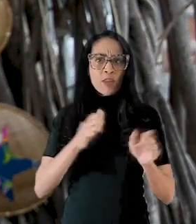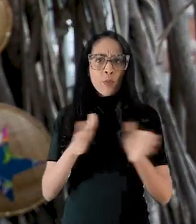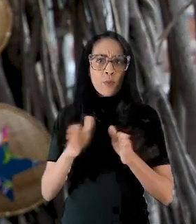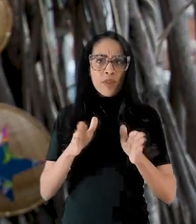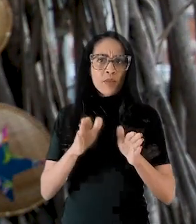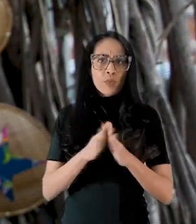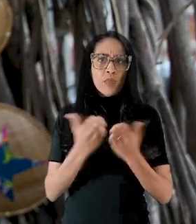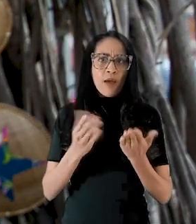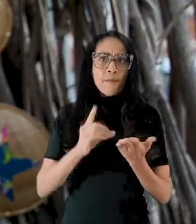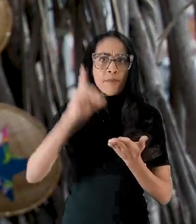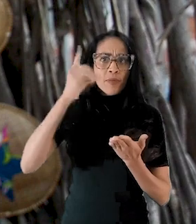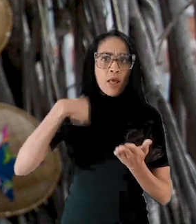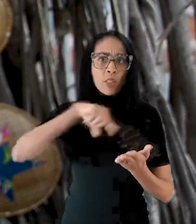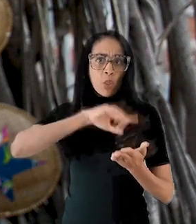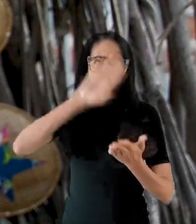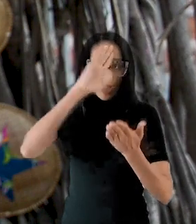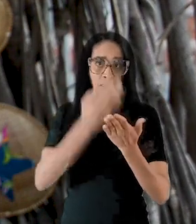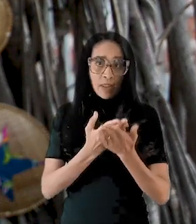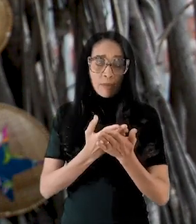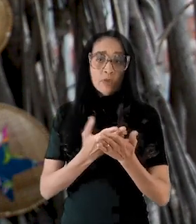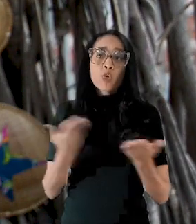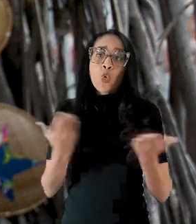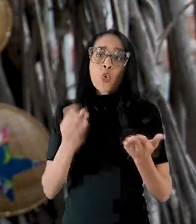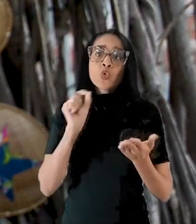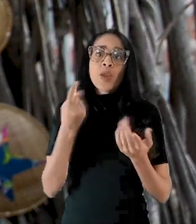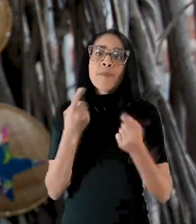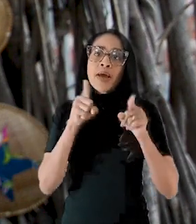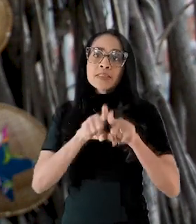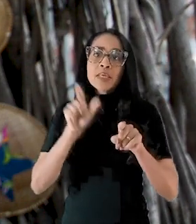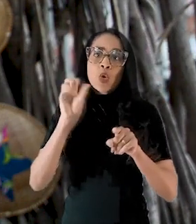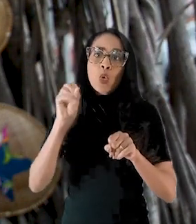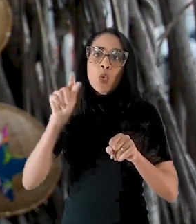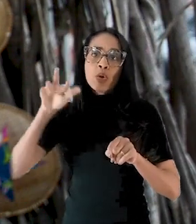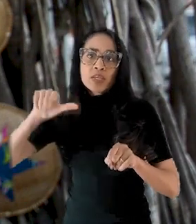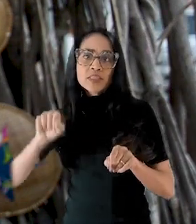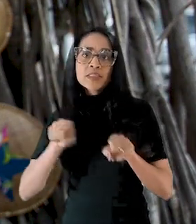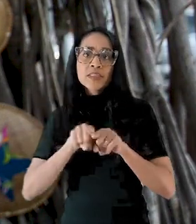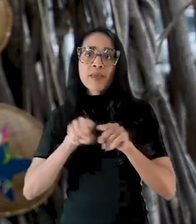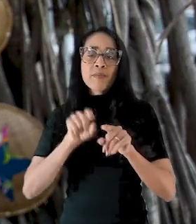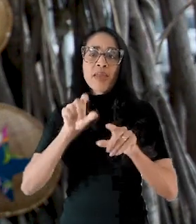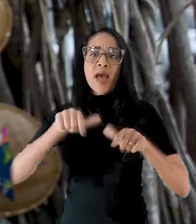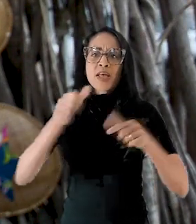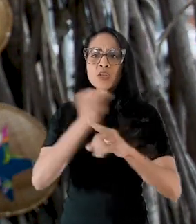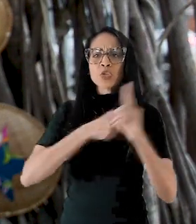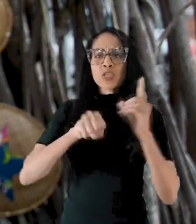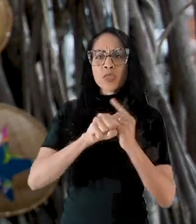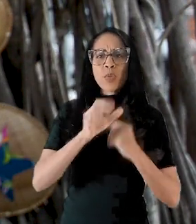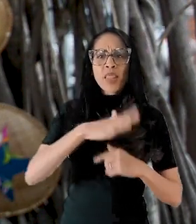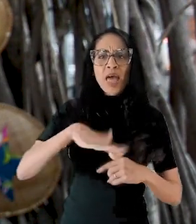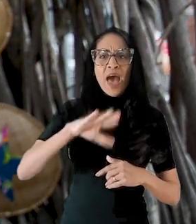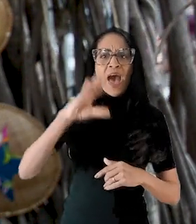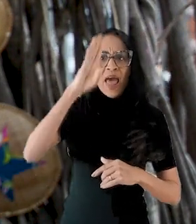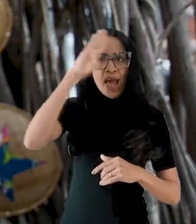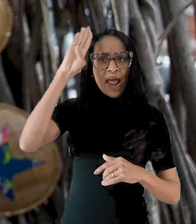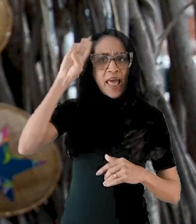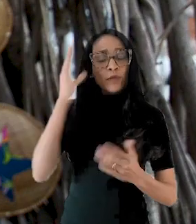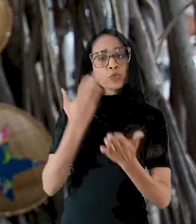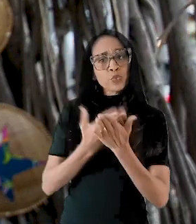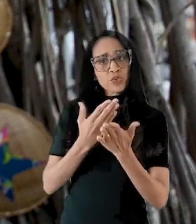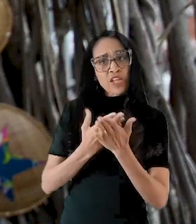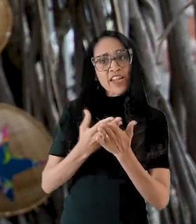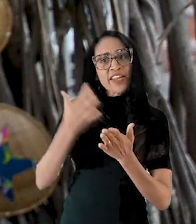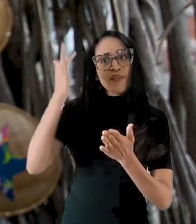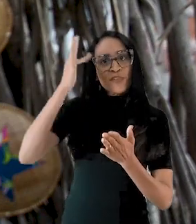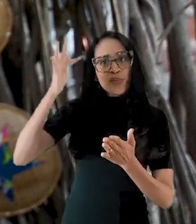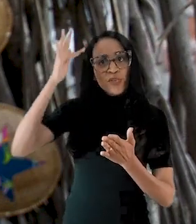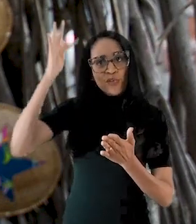Bíblia, nos faz crer que atualmente seria um grande parceiro aí das ONGs e das causas sociais. E no campo acadêmico, certamente ele estudaria filosofia